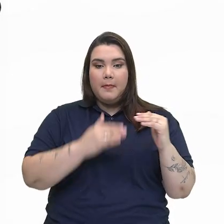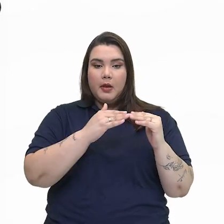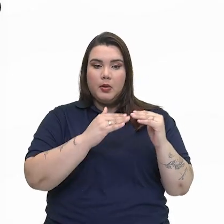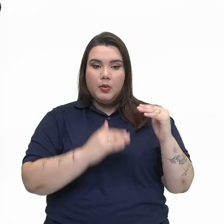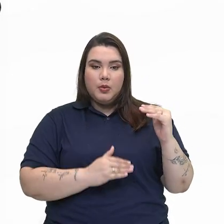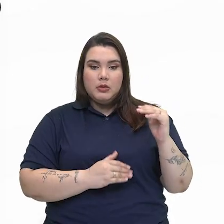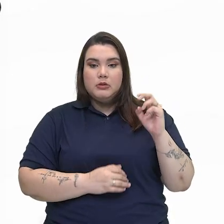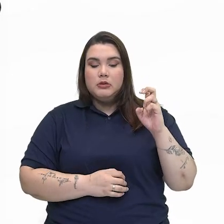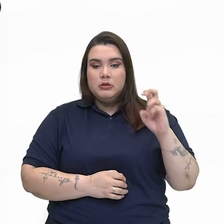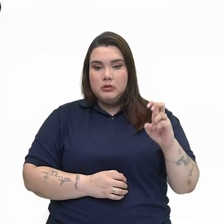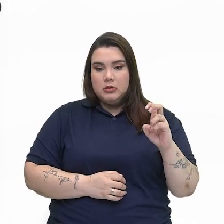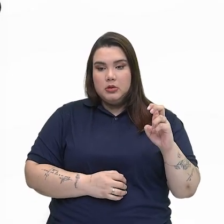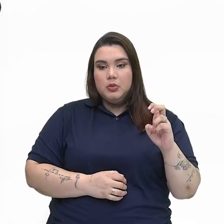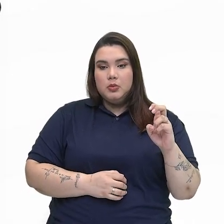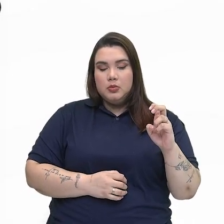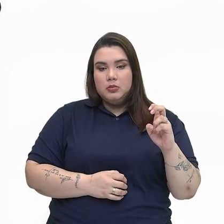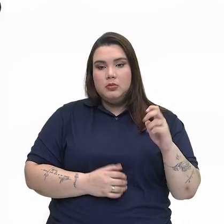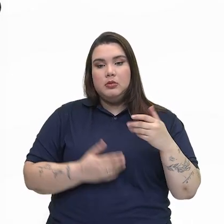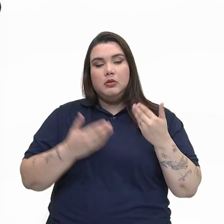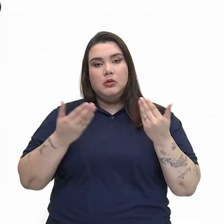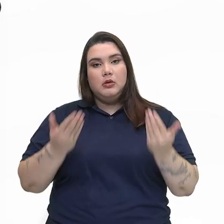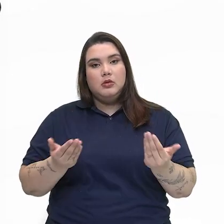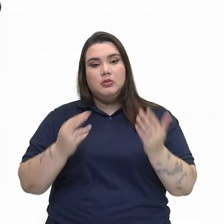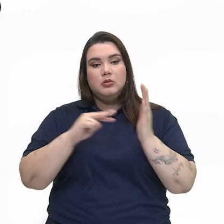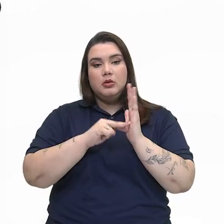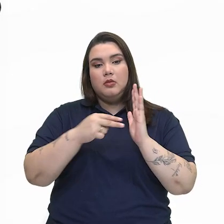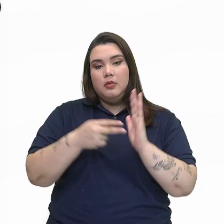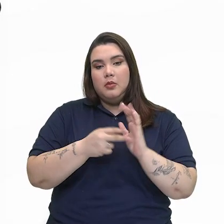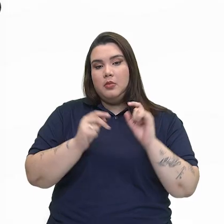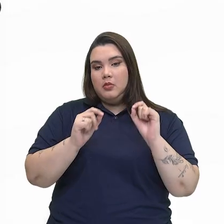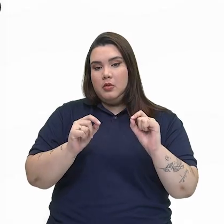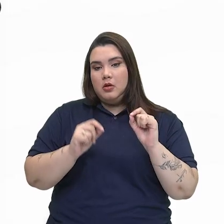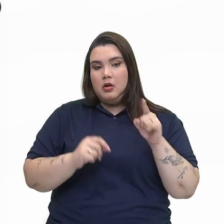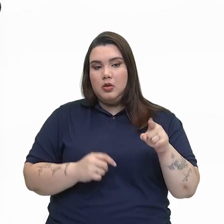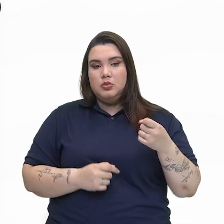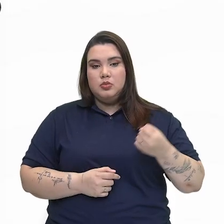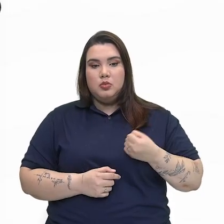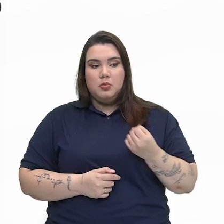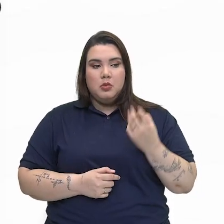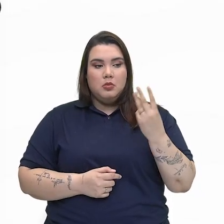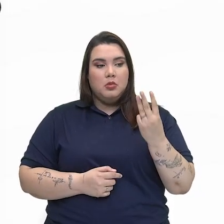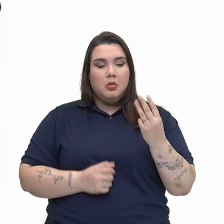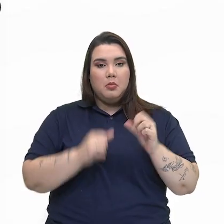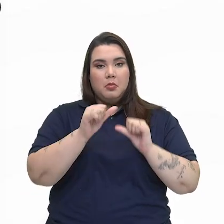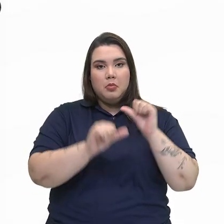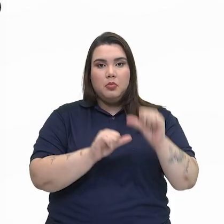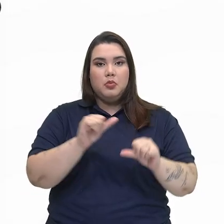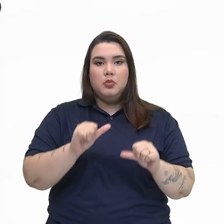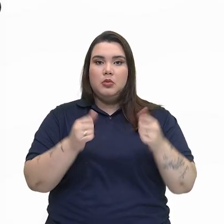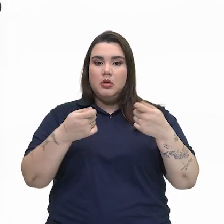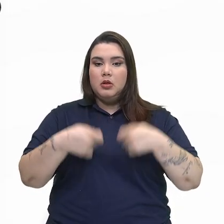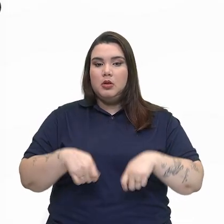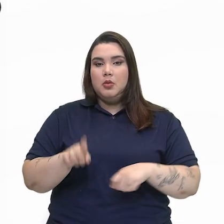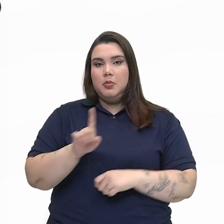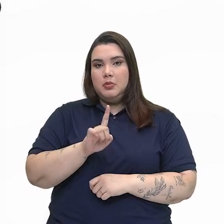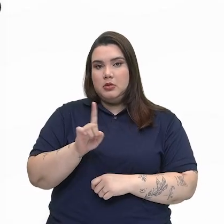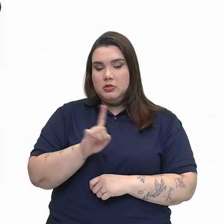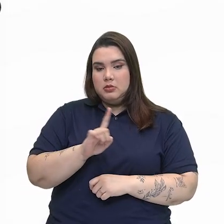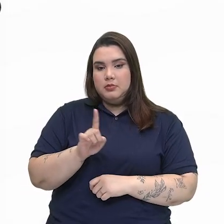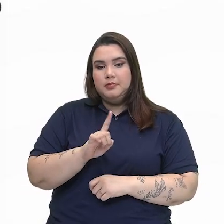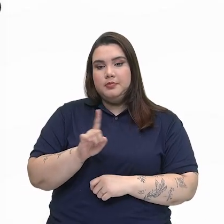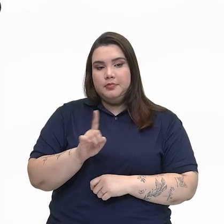é menor de que 5. E isso significa que o 3 não deve